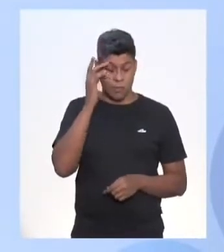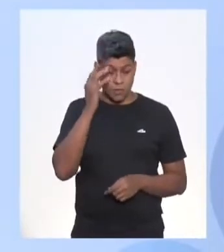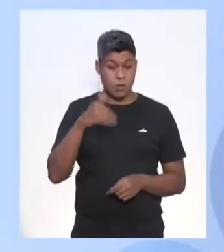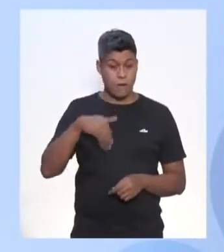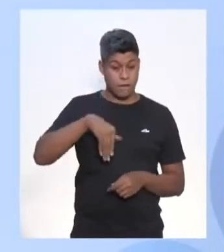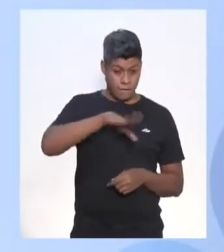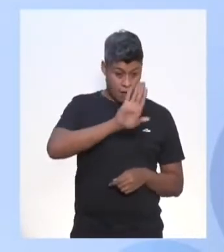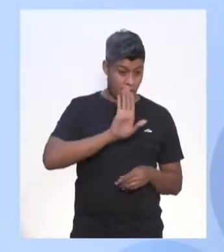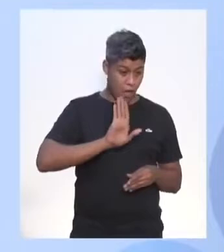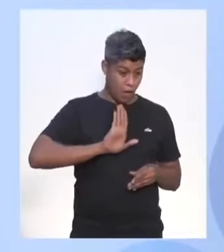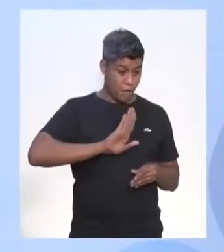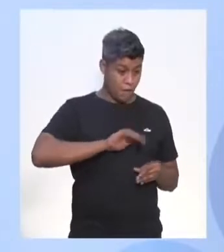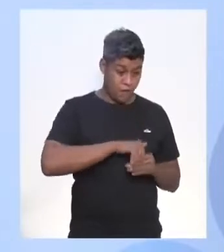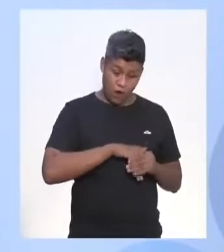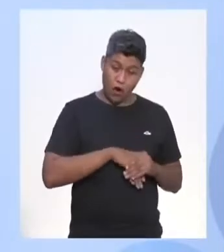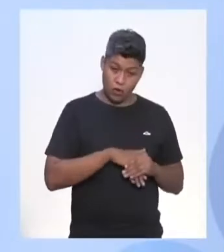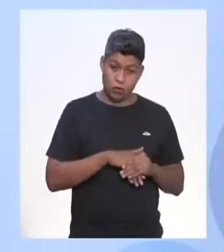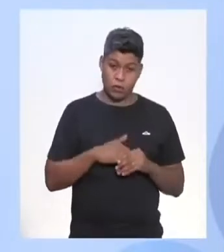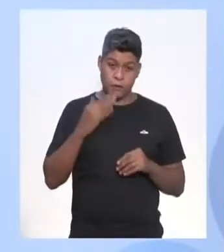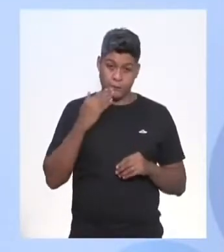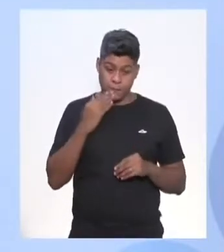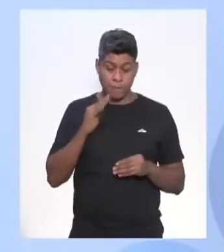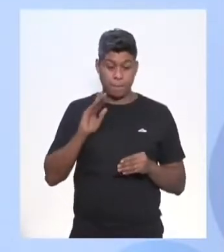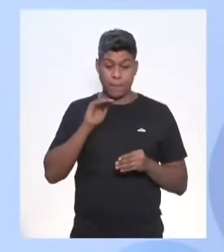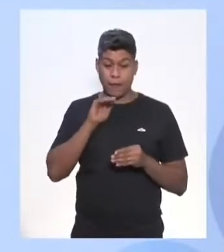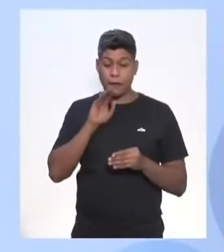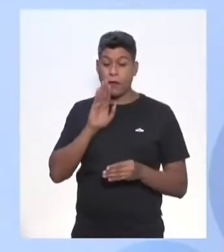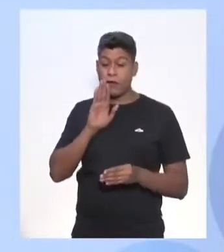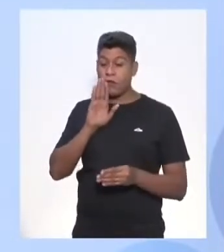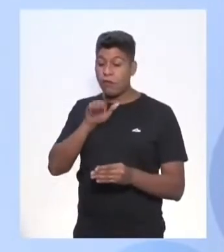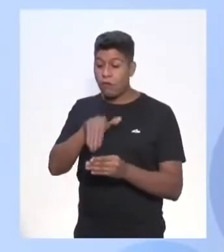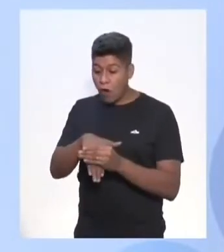lá votar, iria lá colocar o seu voto,